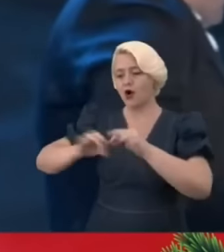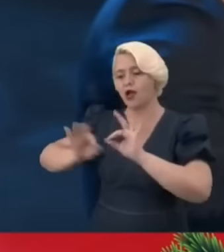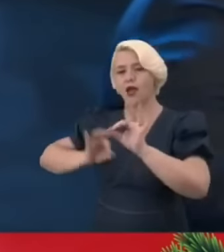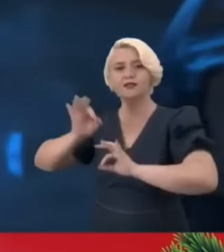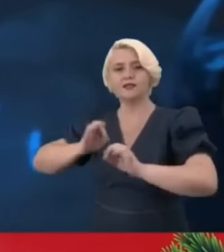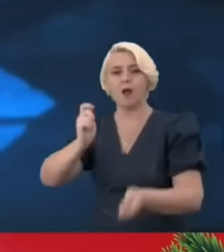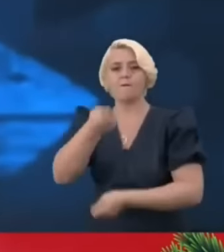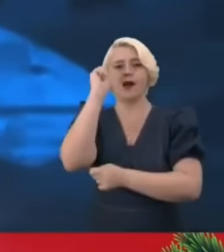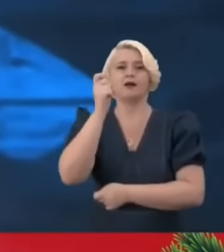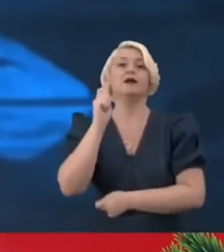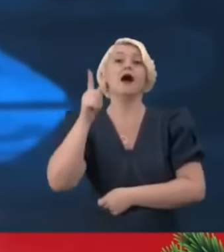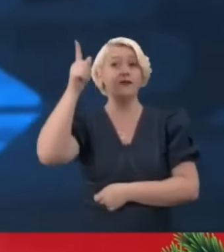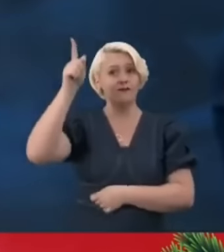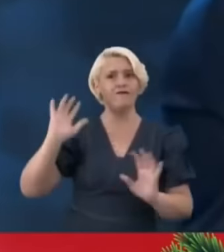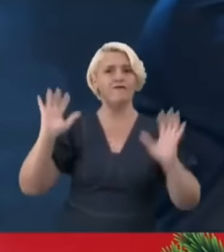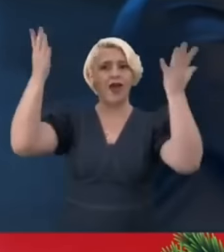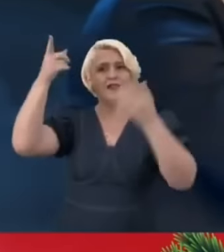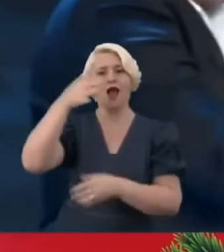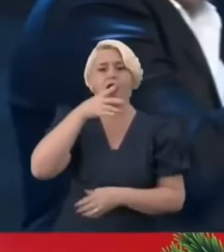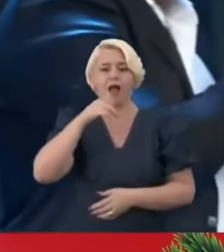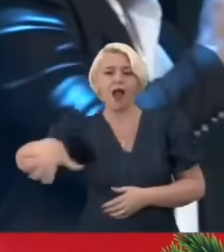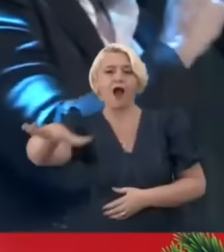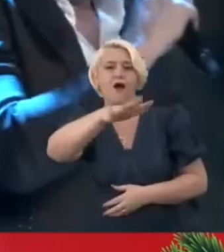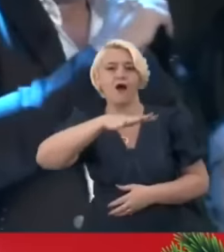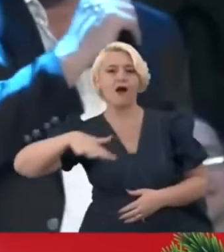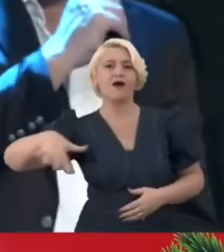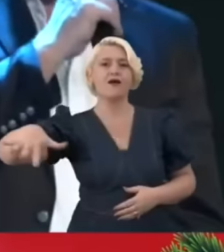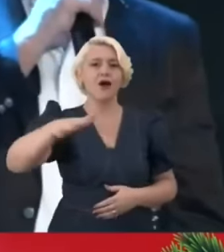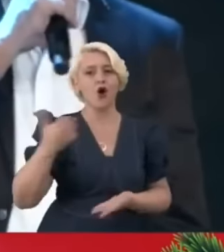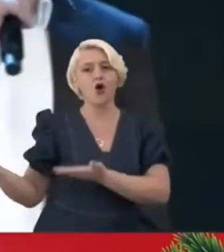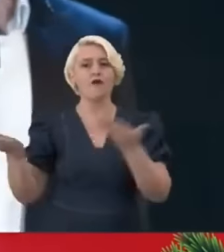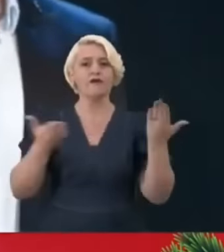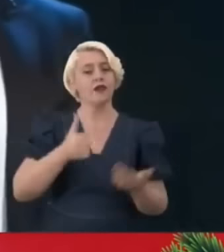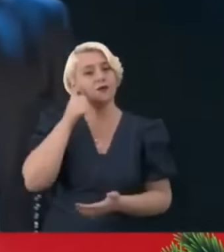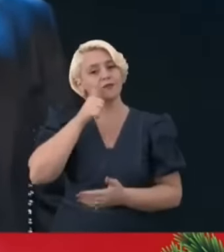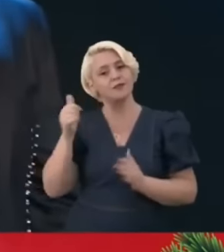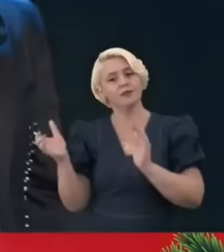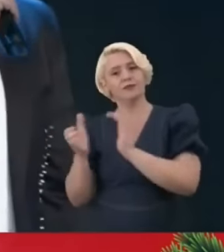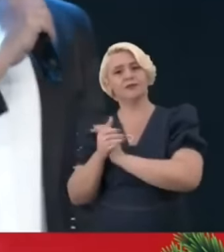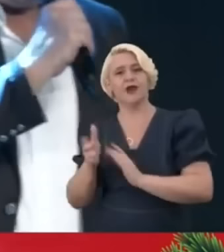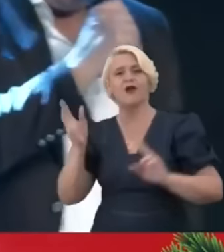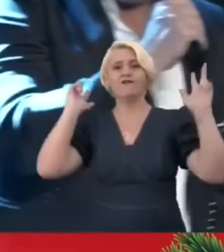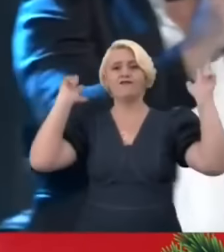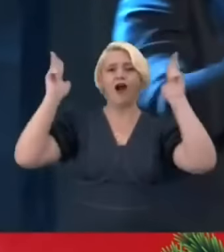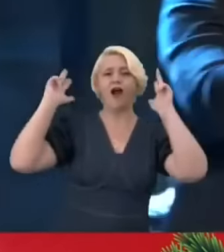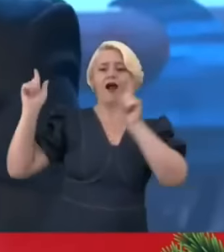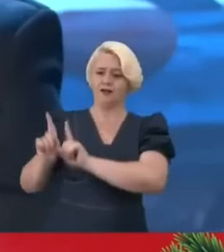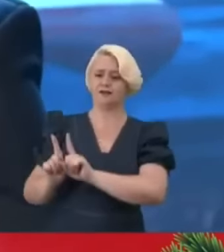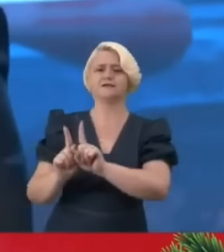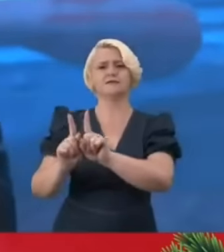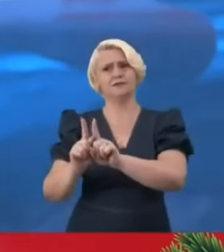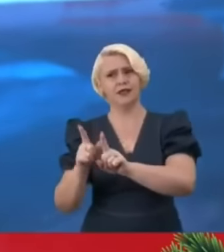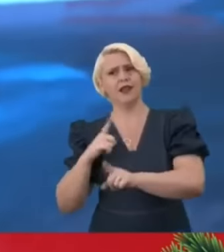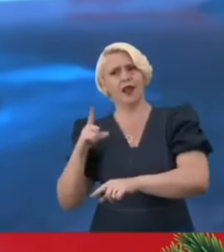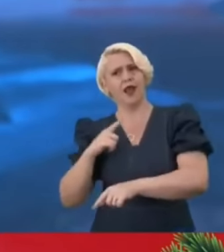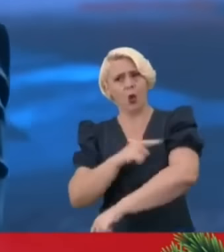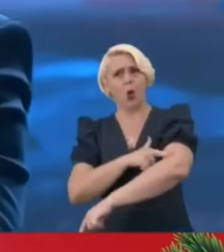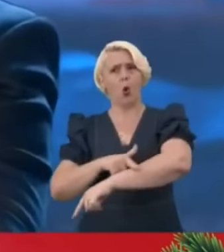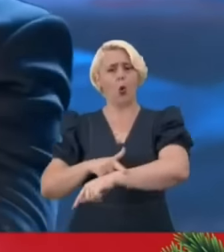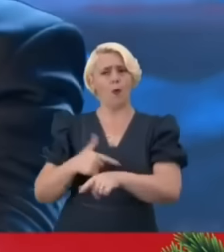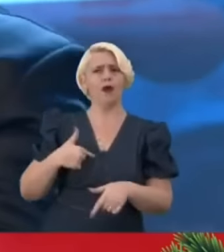uma festa lá na lagoa. Comprei pra minha patroa que a farra é boa e vem comportada. Eu vou com